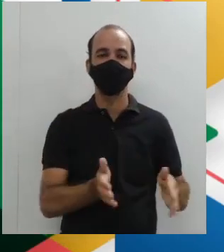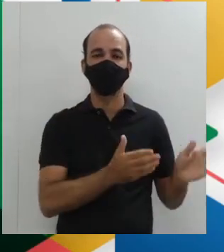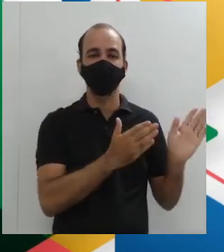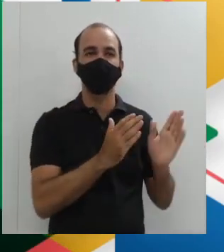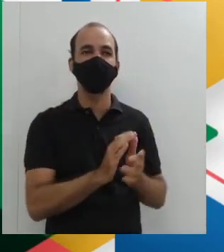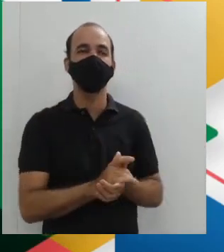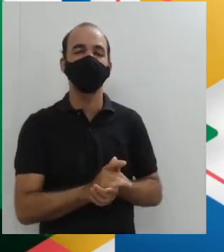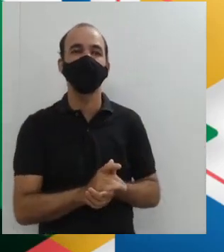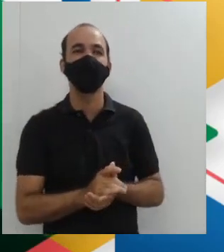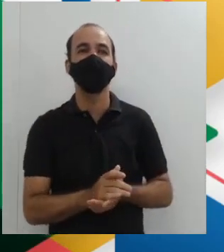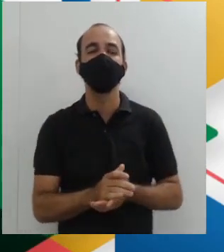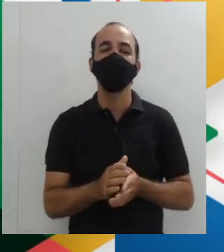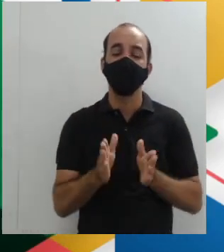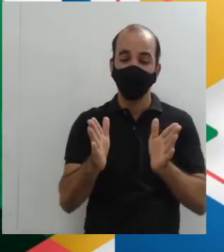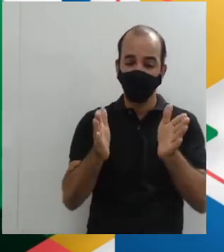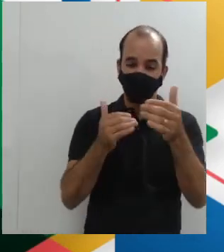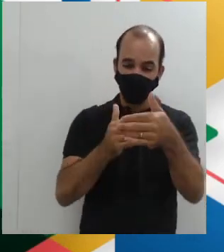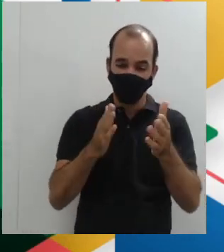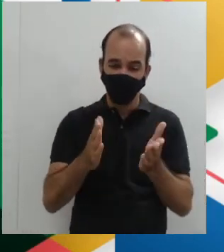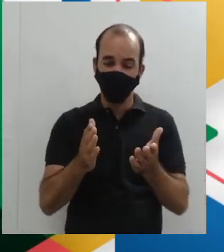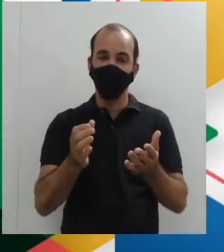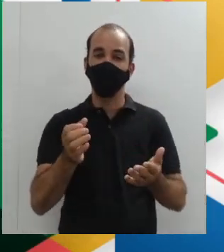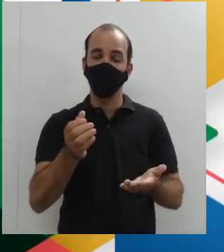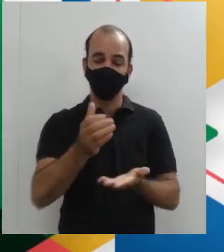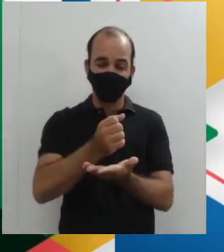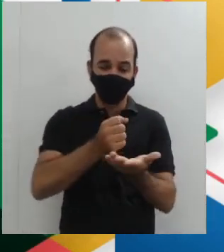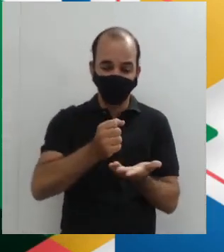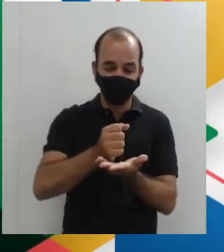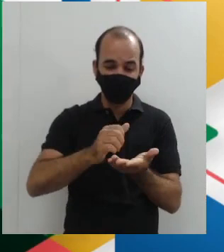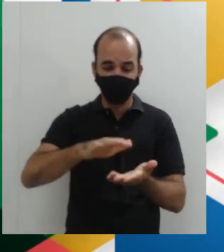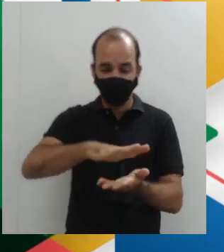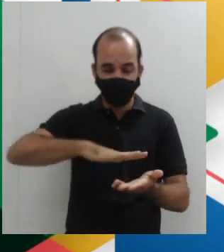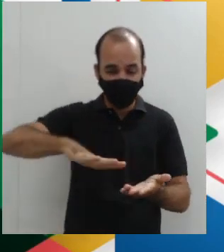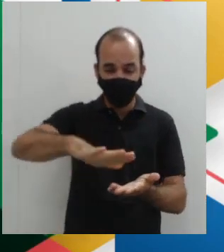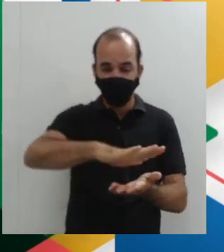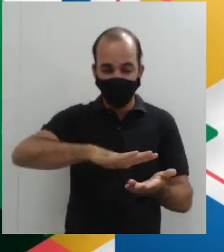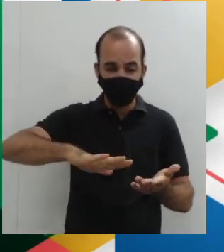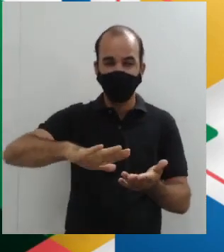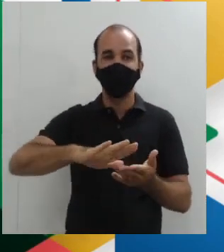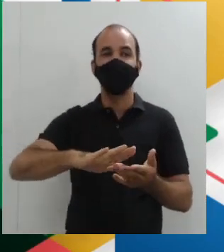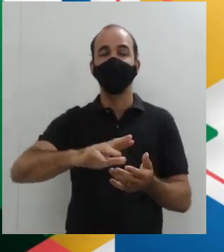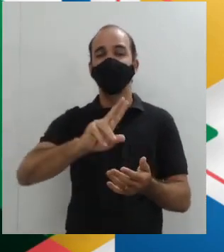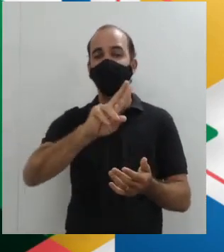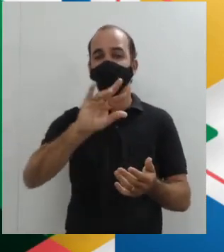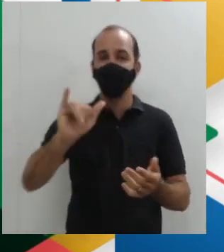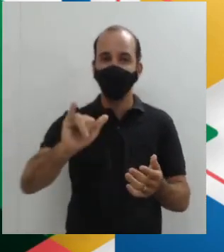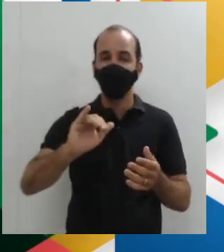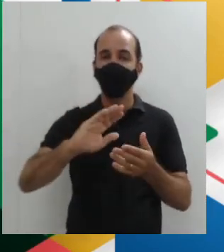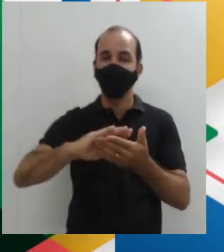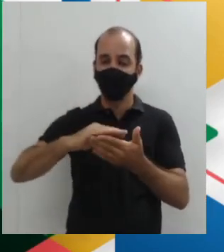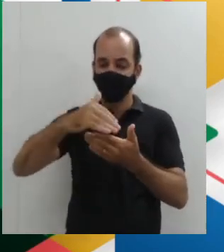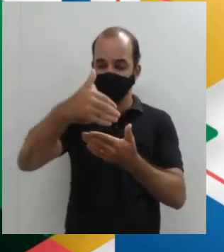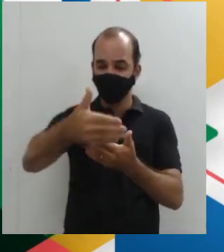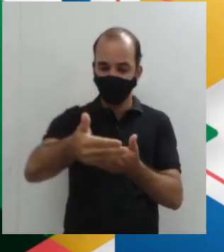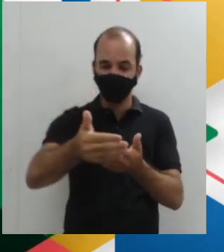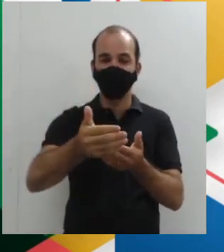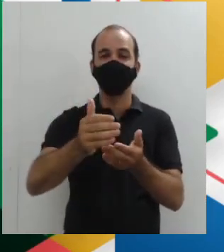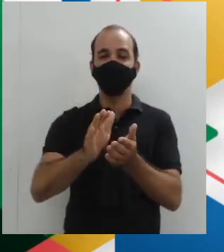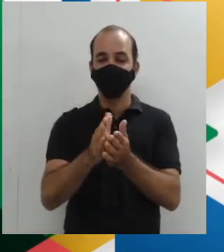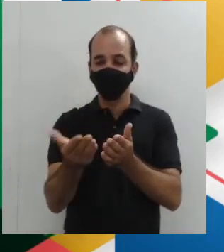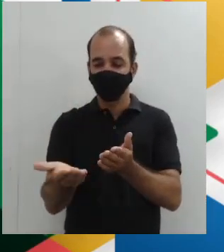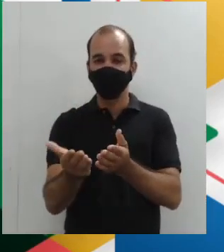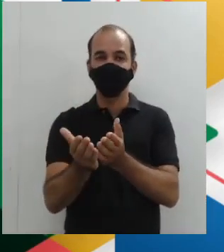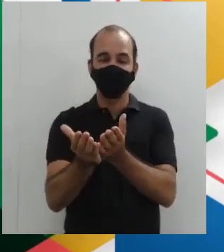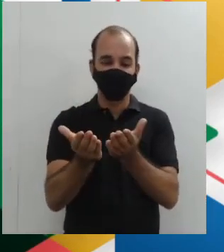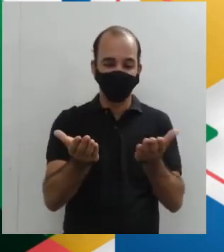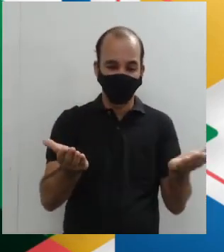área de superfície de um cubo, eu vou também fazer daquela mesma forma, eu vou planificar a figura. Quando eu planifico essa figura, eu vou encontrar, na verdade, ó,